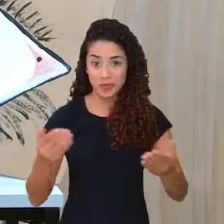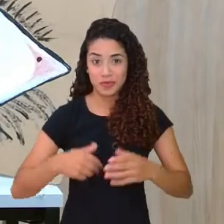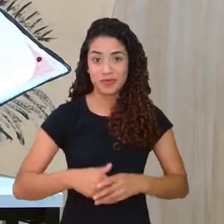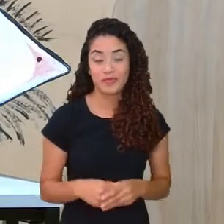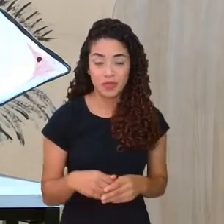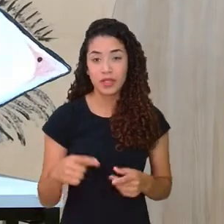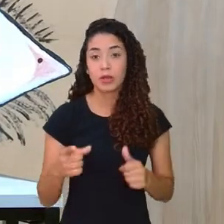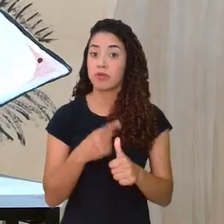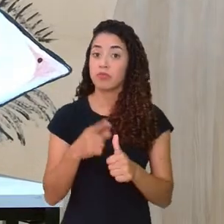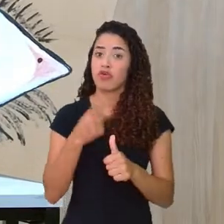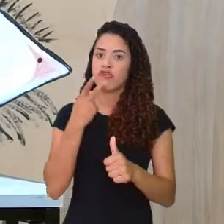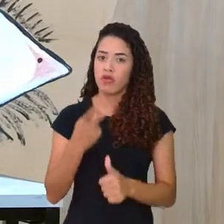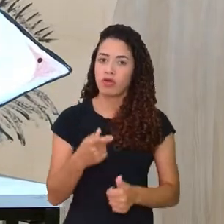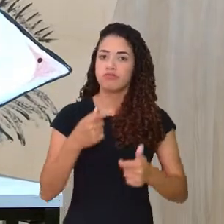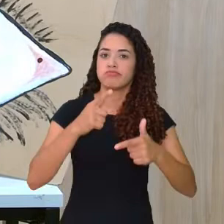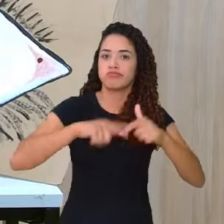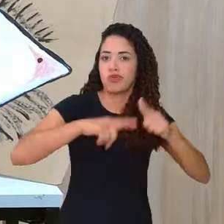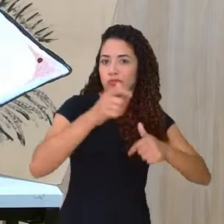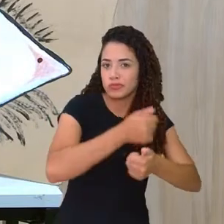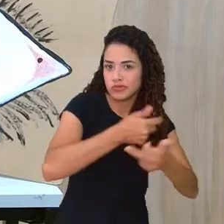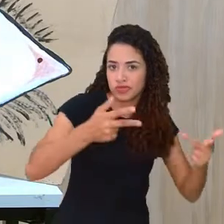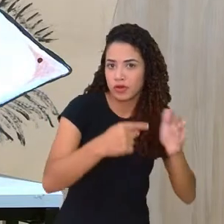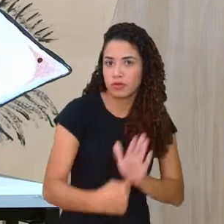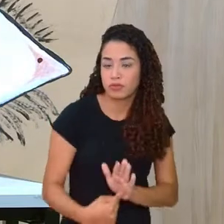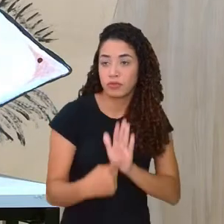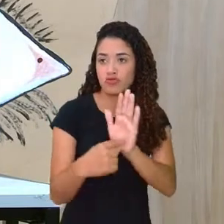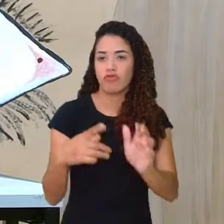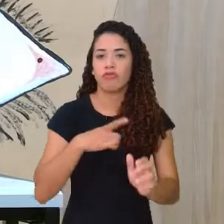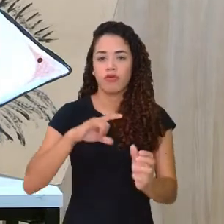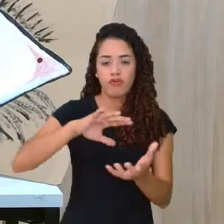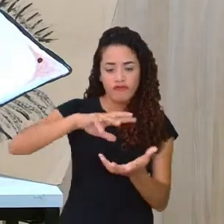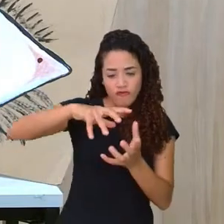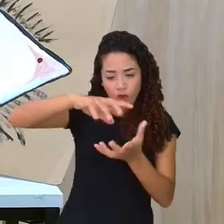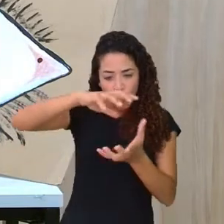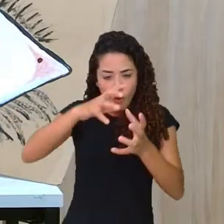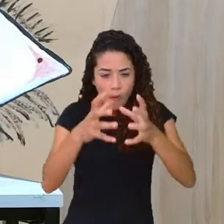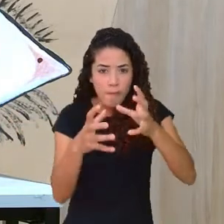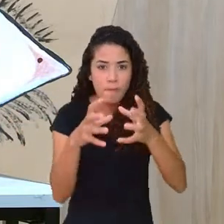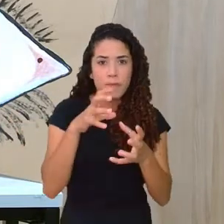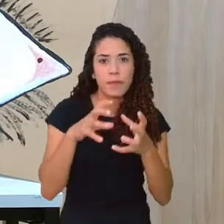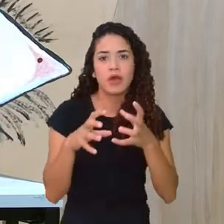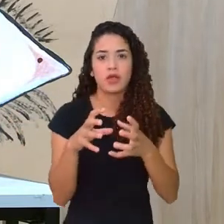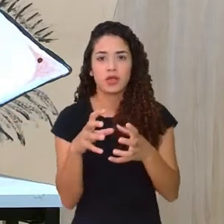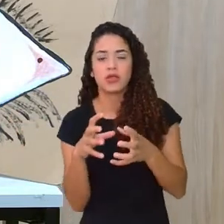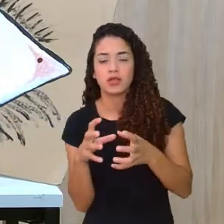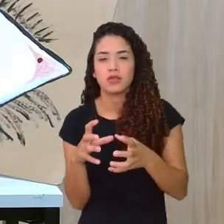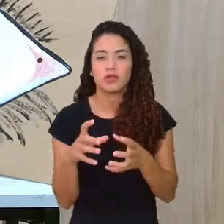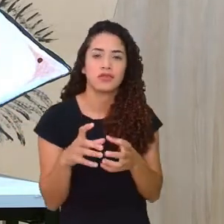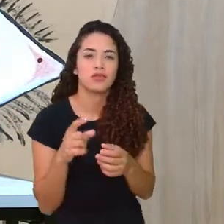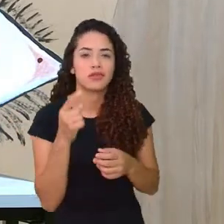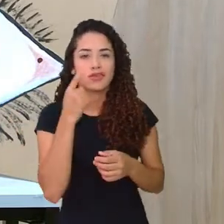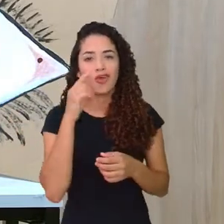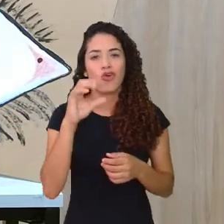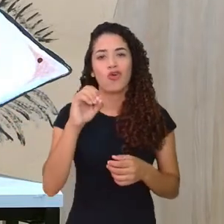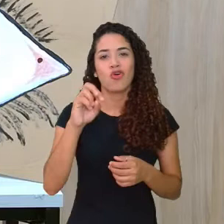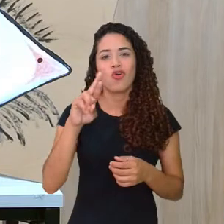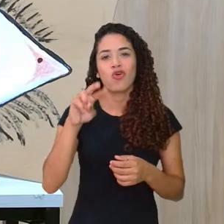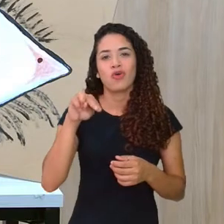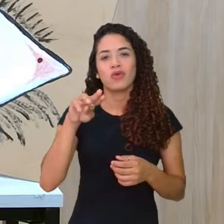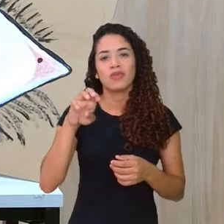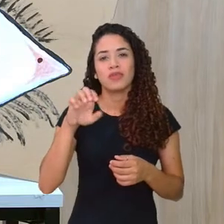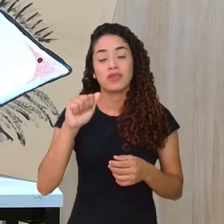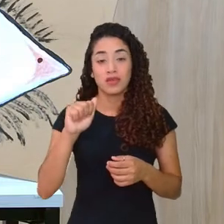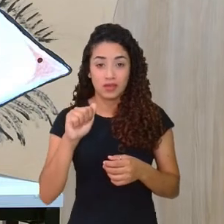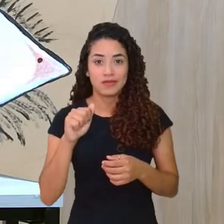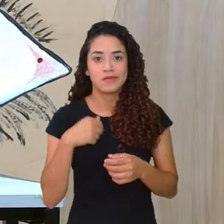disse que tinha um objeto, né? Para mostrar ali o formato da nossa córnea. Que parece, olha, com essa peneira. Então a gente